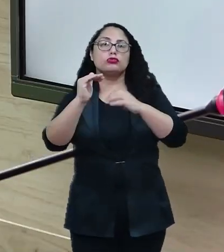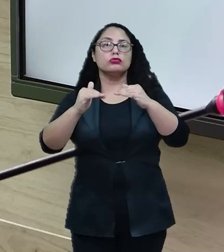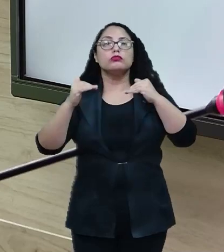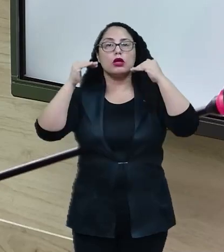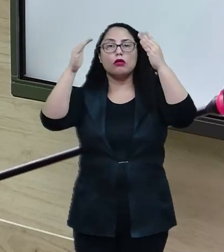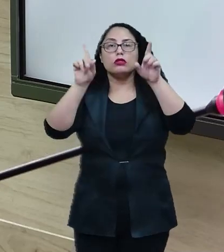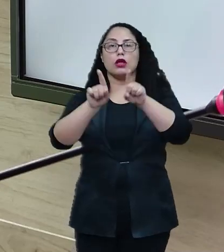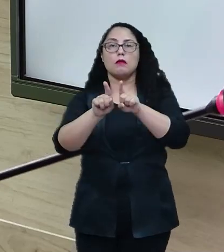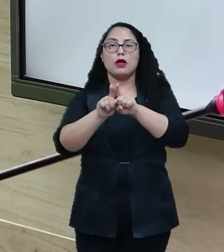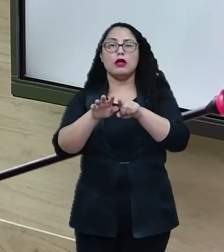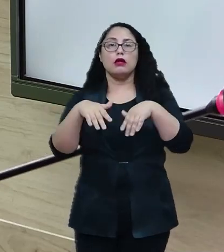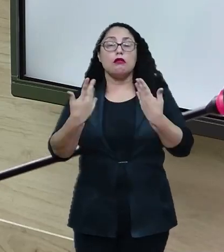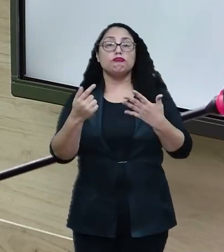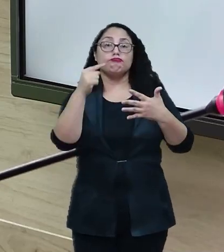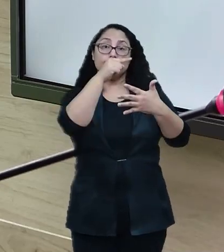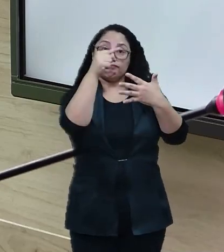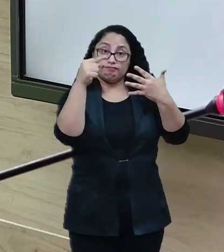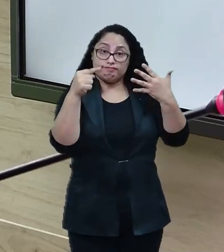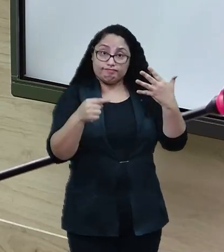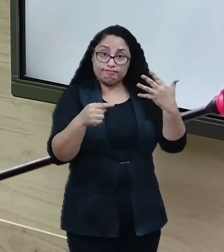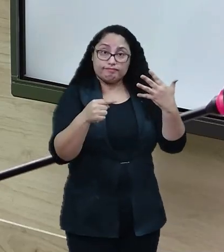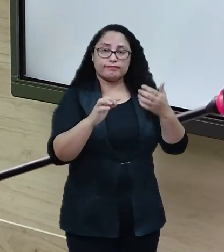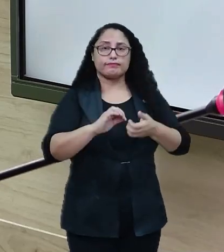superiores. Como critérios,